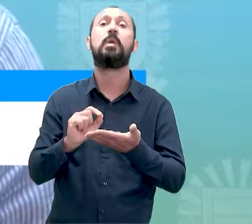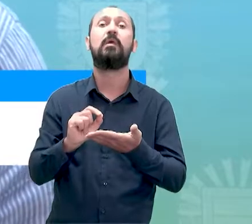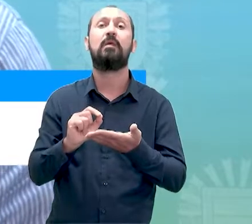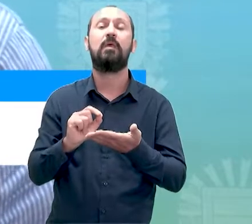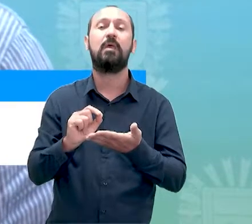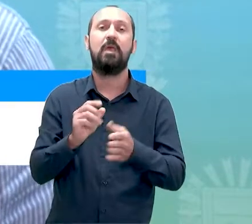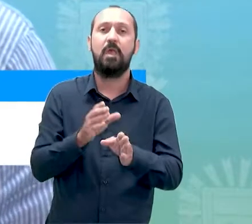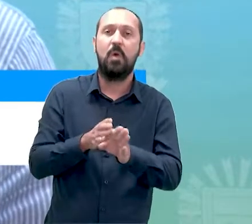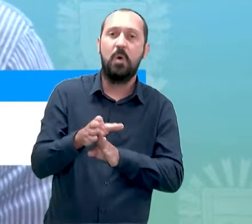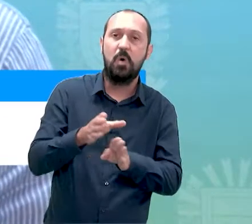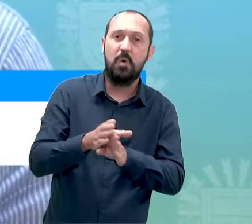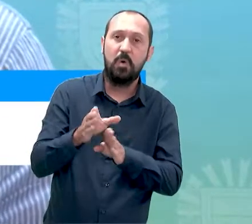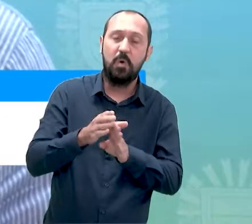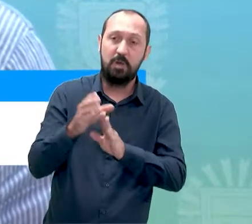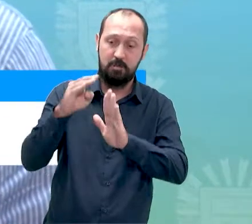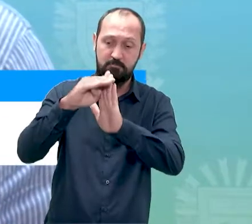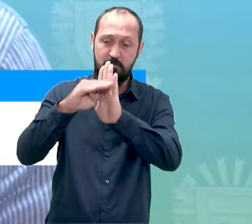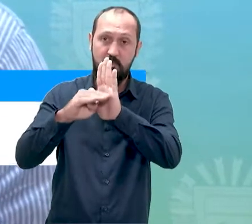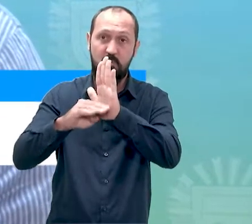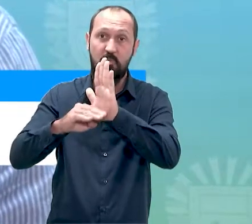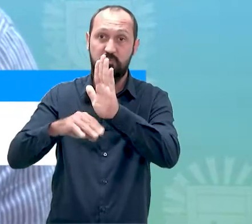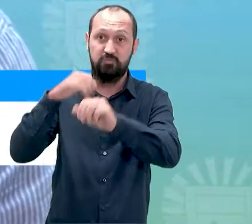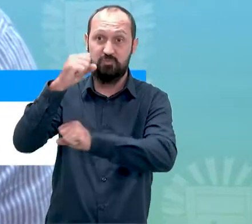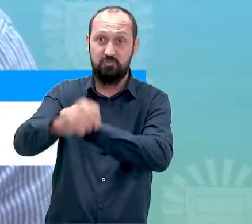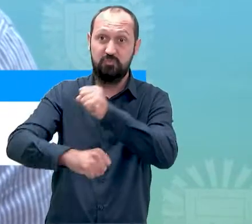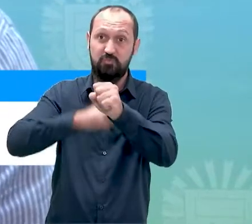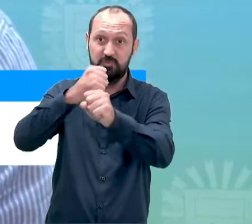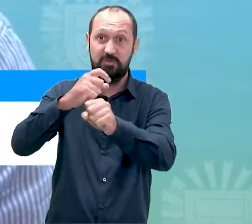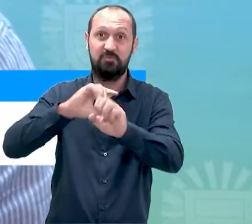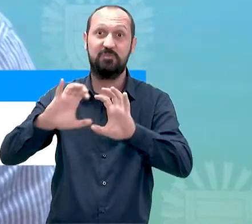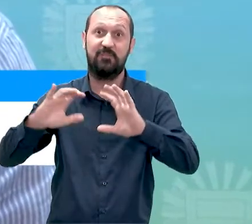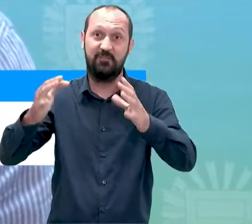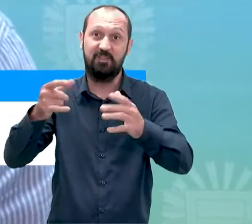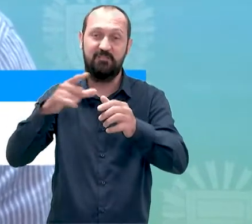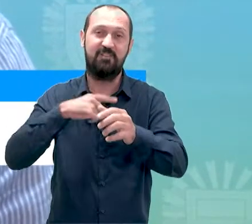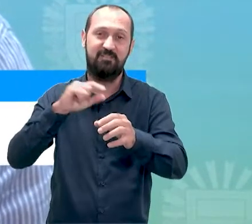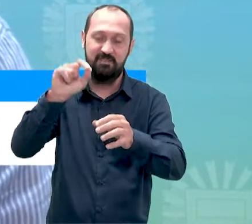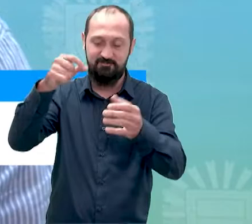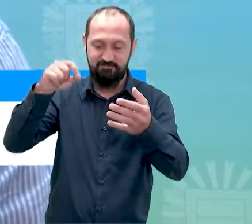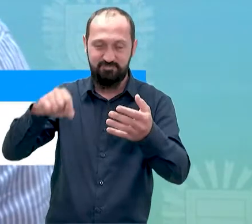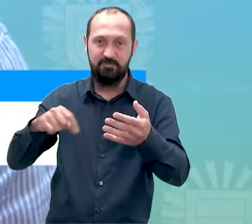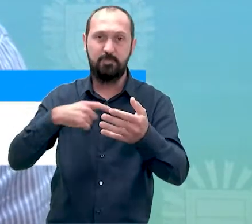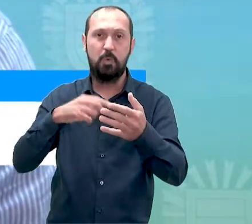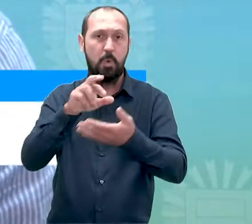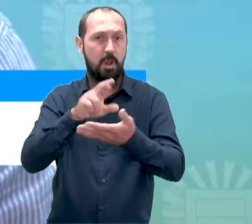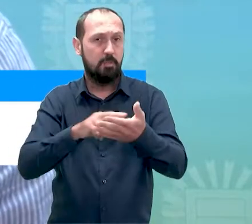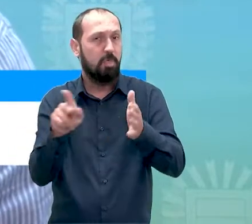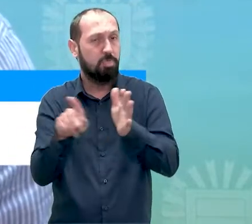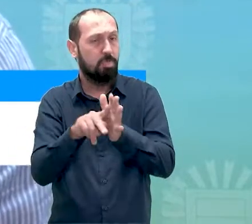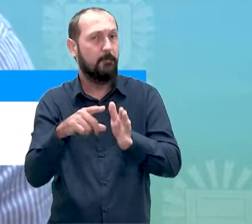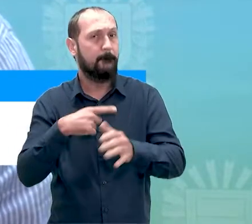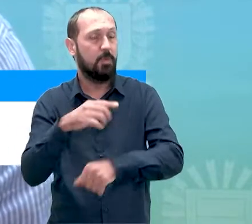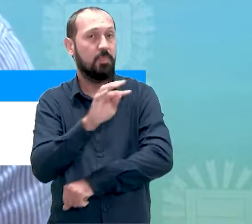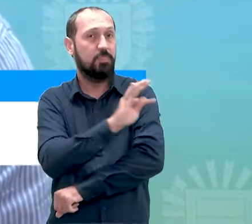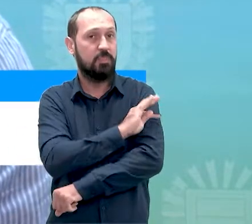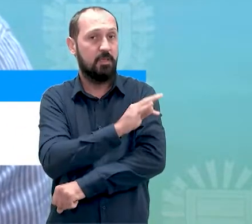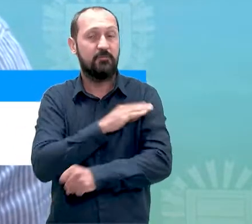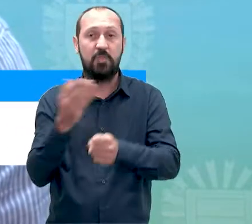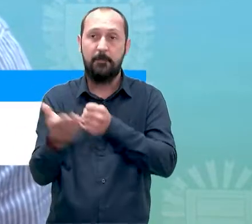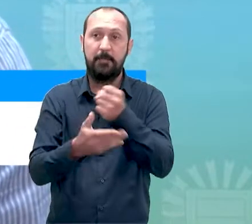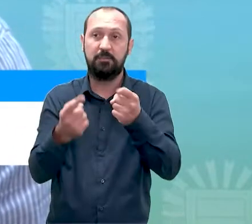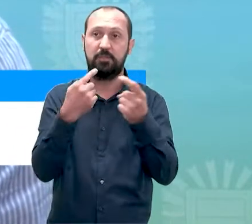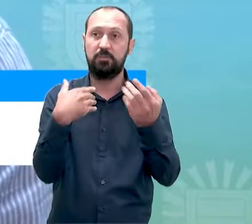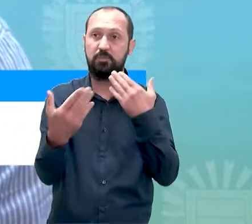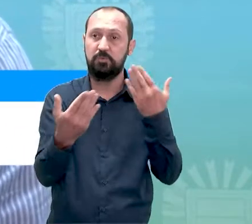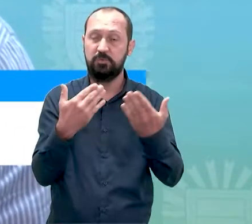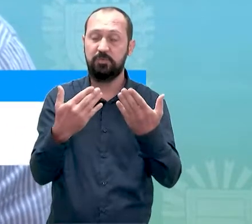tivemos e orientar a programação dos novos eventos que a gente vai fazer. Esse relatório, fora a parte